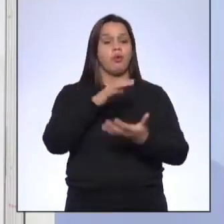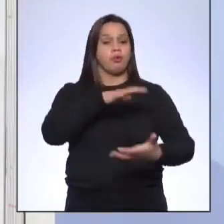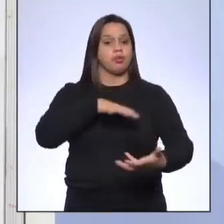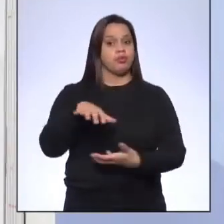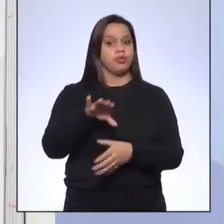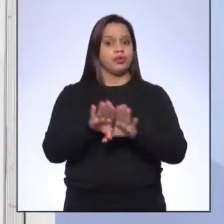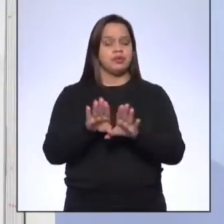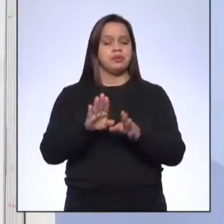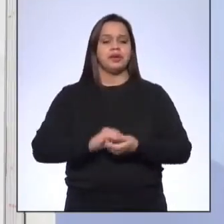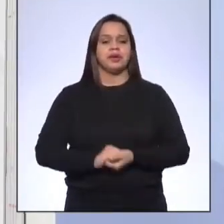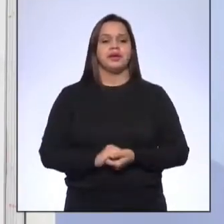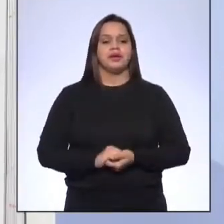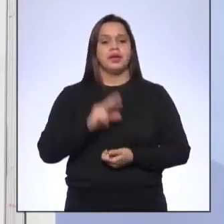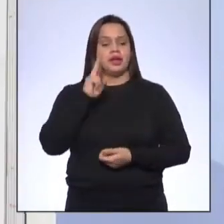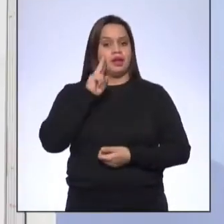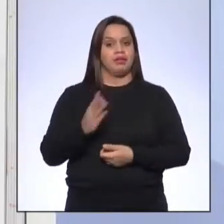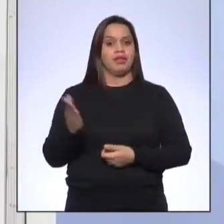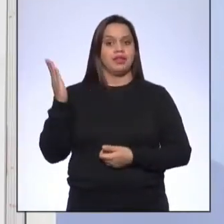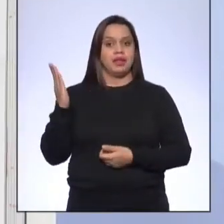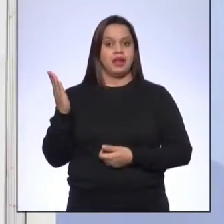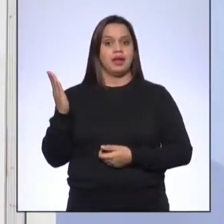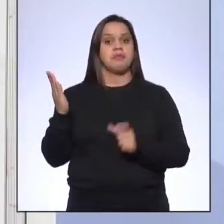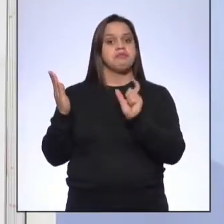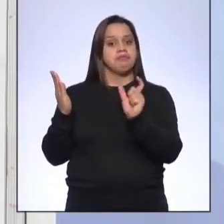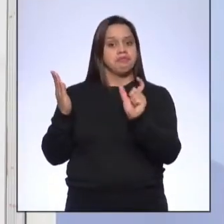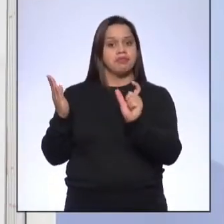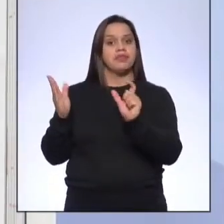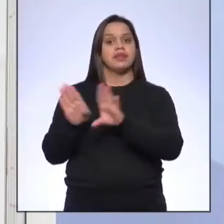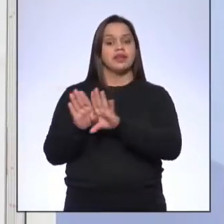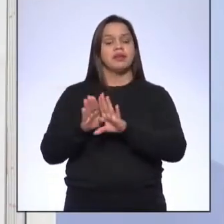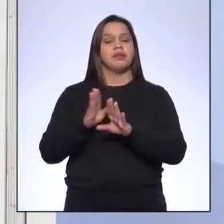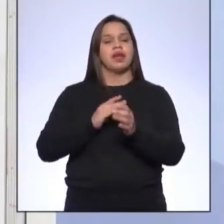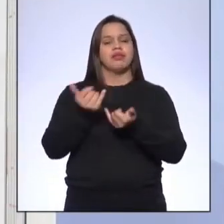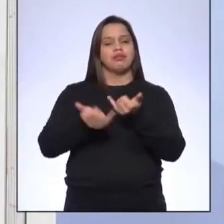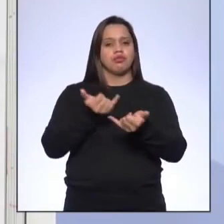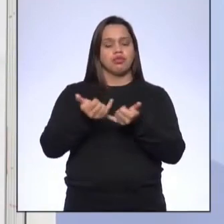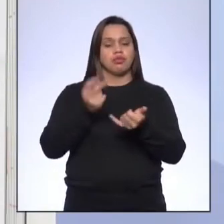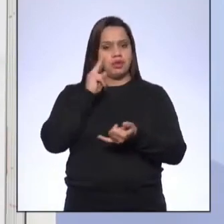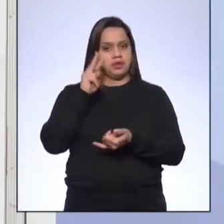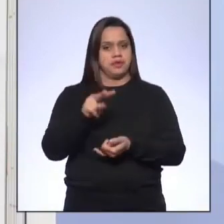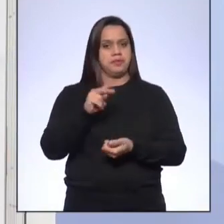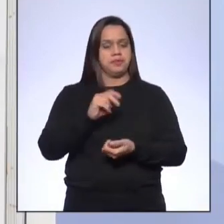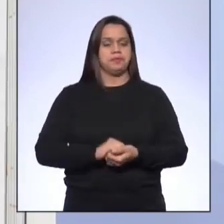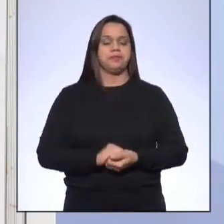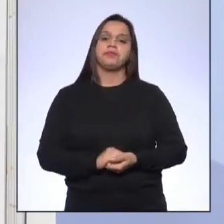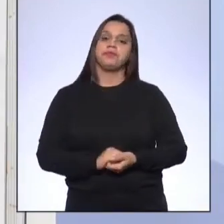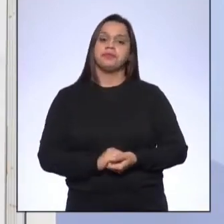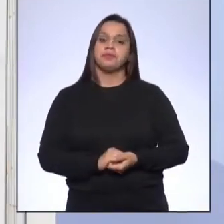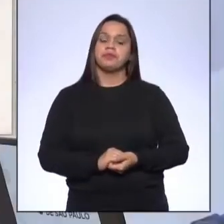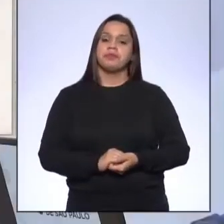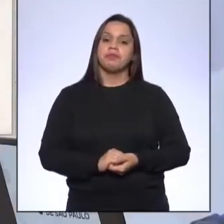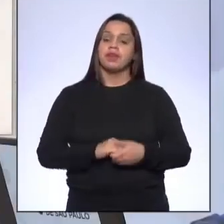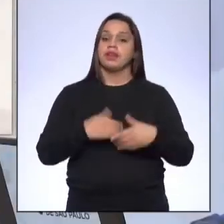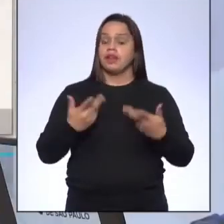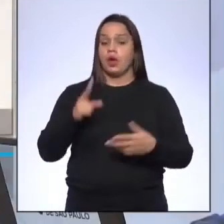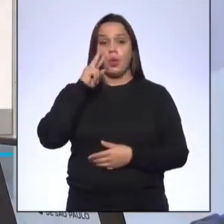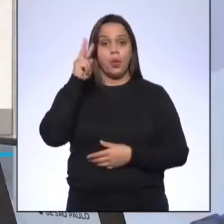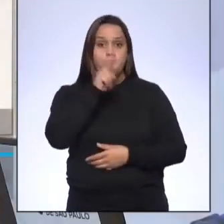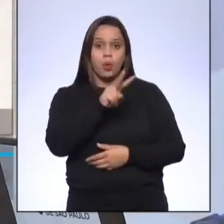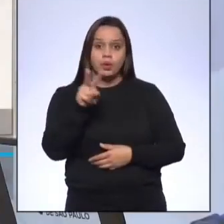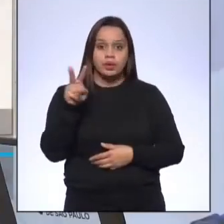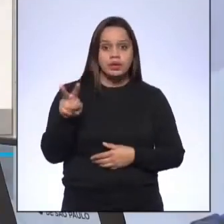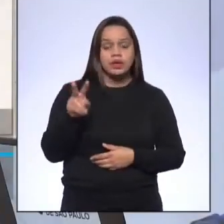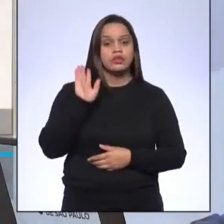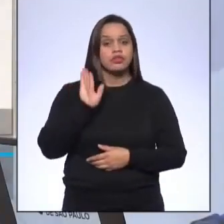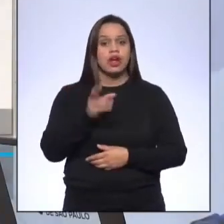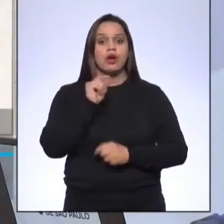também tem bastante joguinhos, tem essa palavra aqui, que tem nos joguinhos que vocês veem, tá certo? Então, olhando, vocês